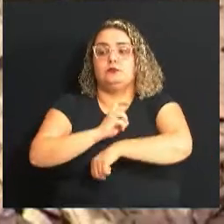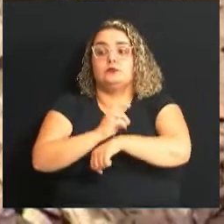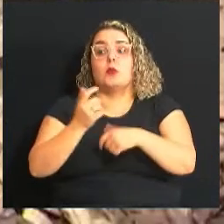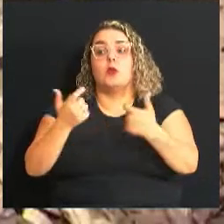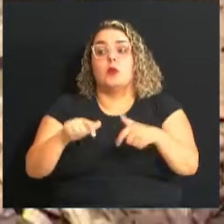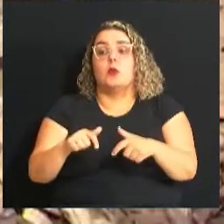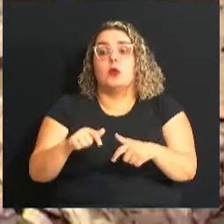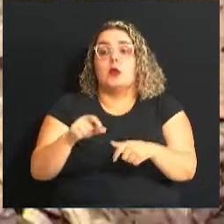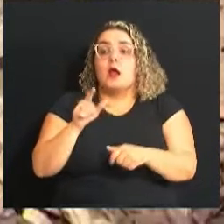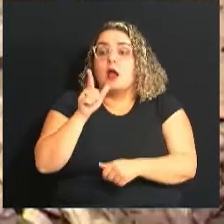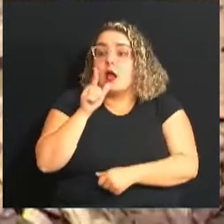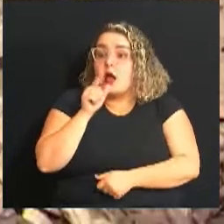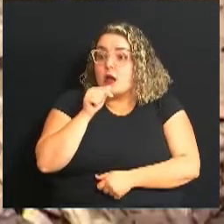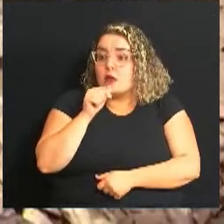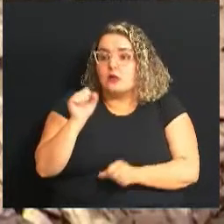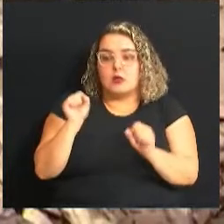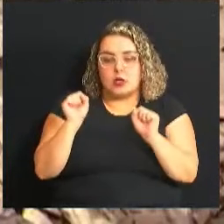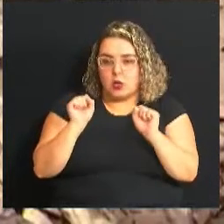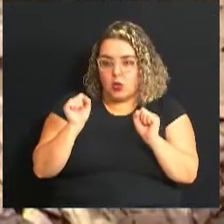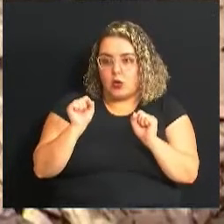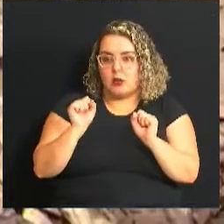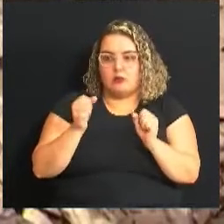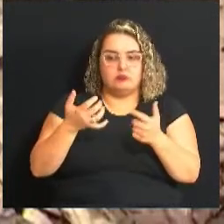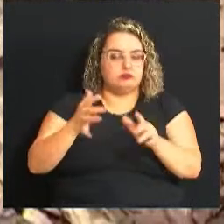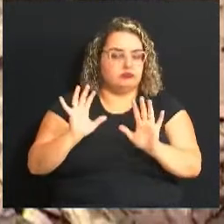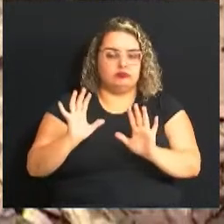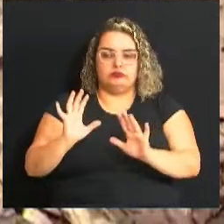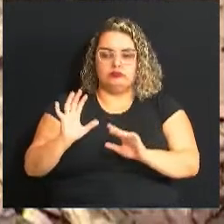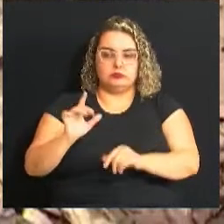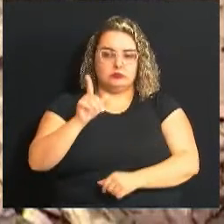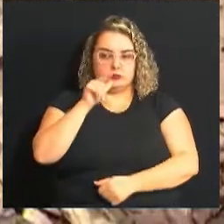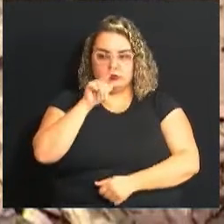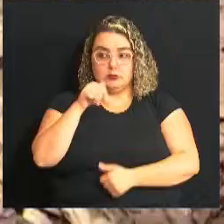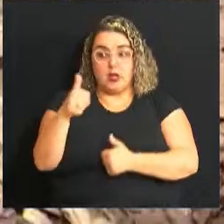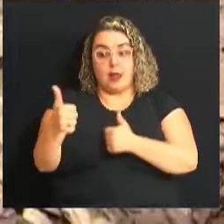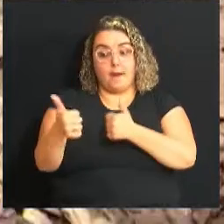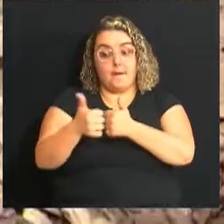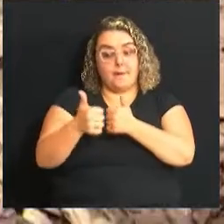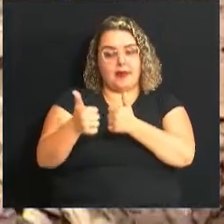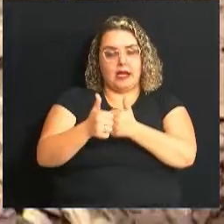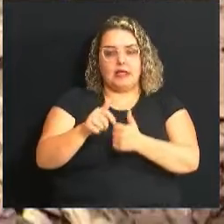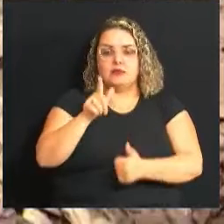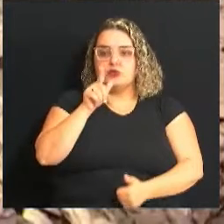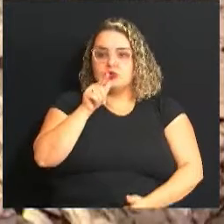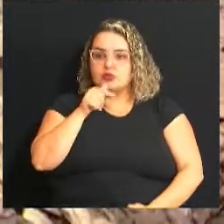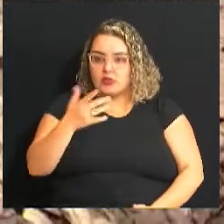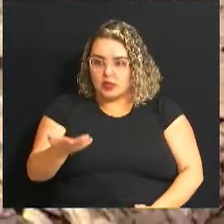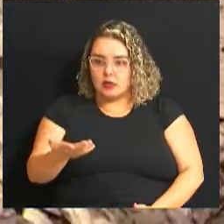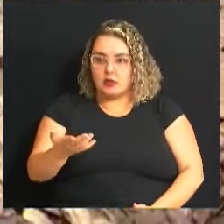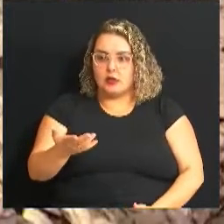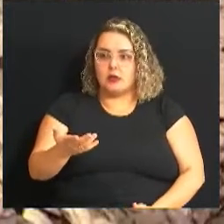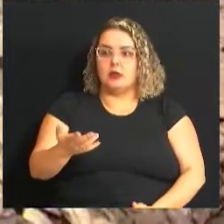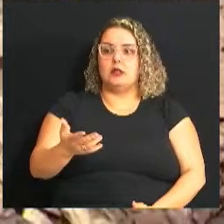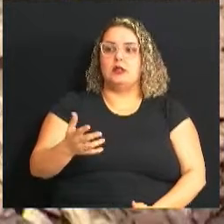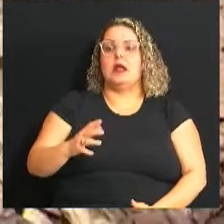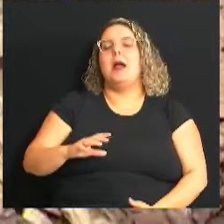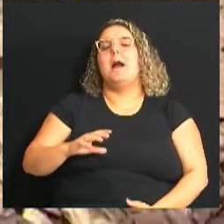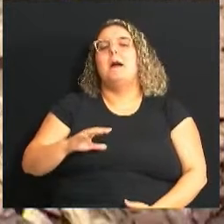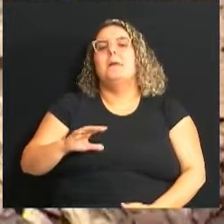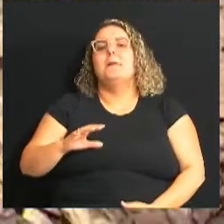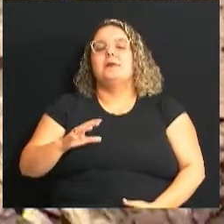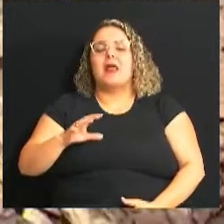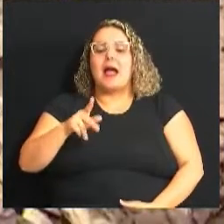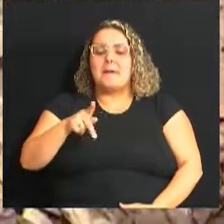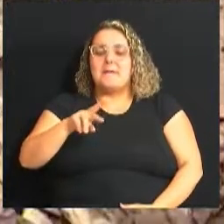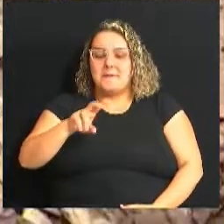úmidos, como água. Quando ela não quer ficar na água, ela fica próximo à água. É um animal que mata suas presas para se